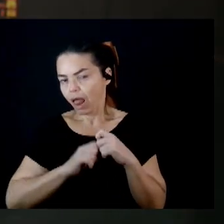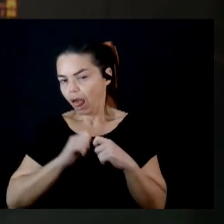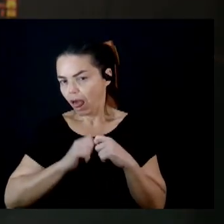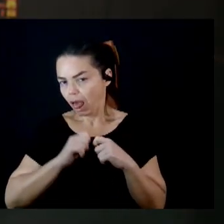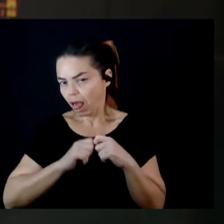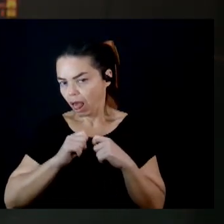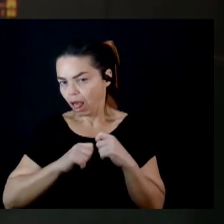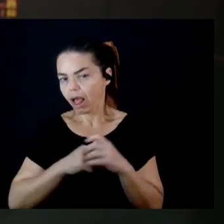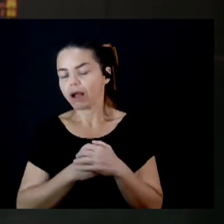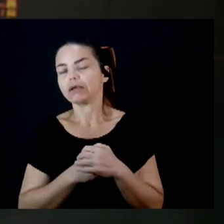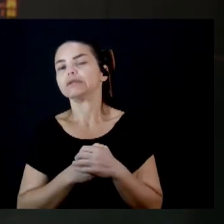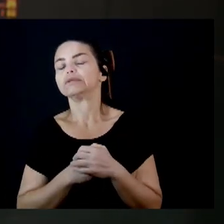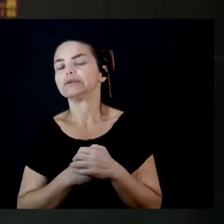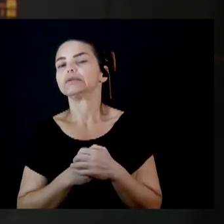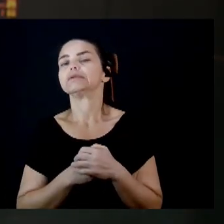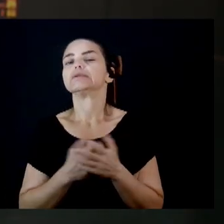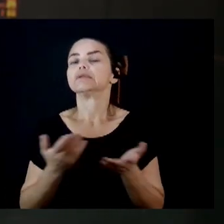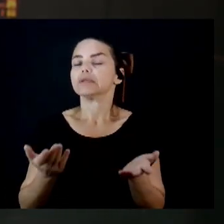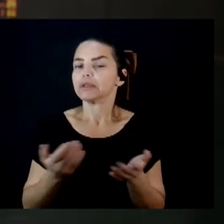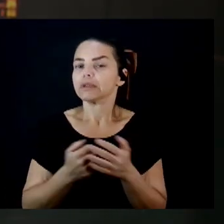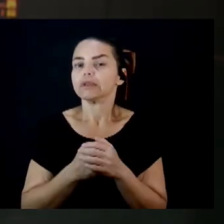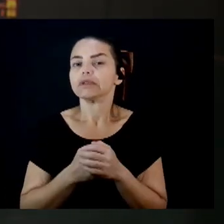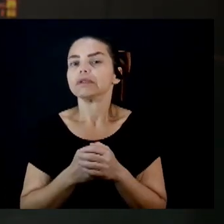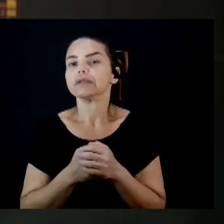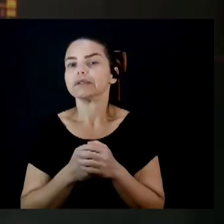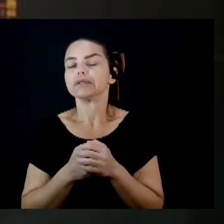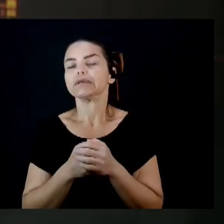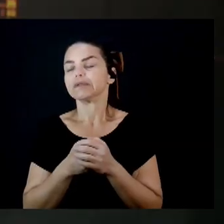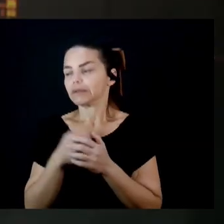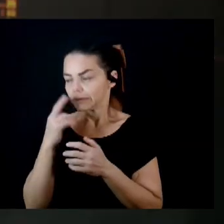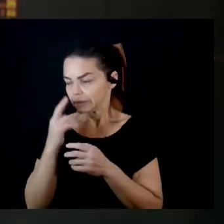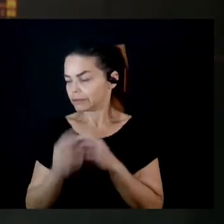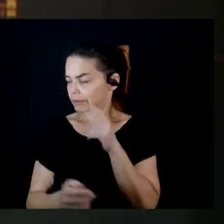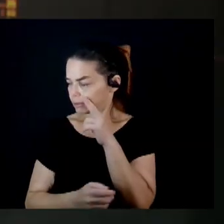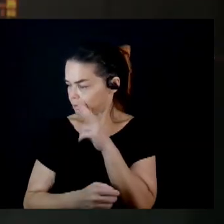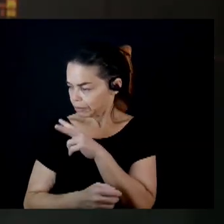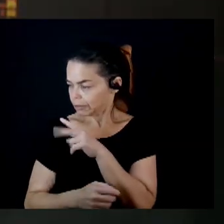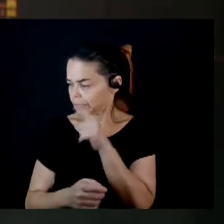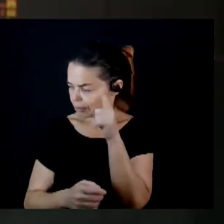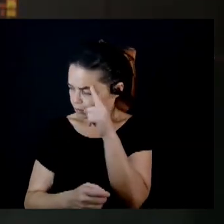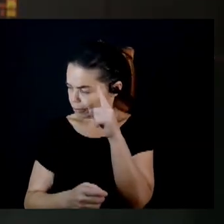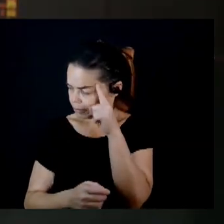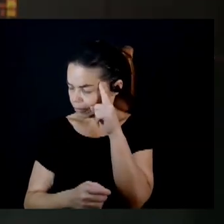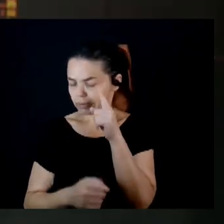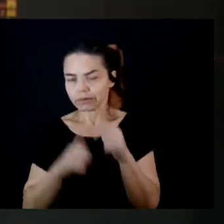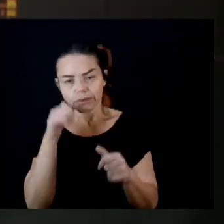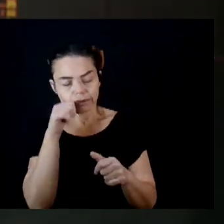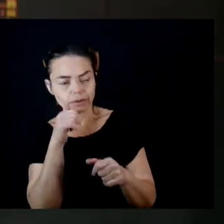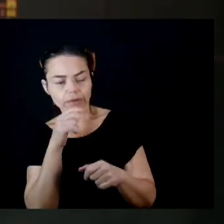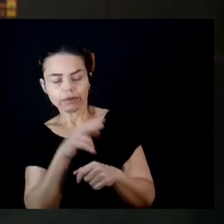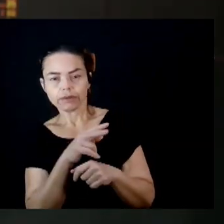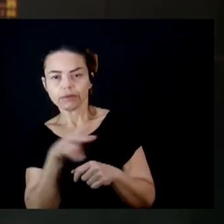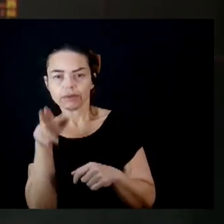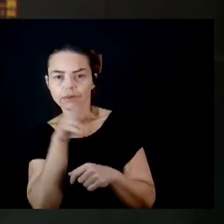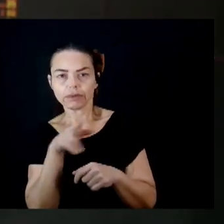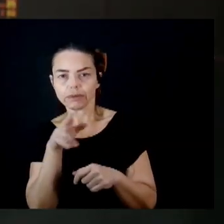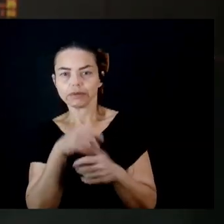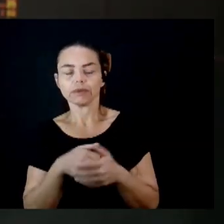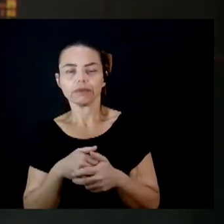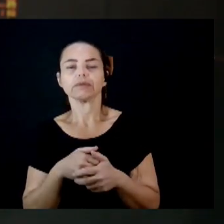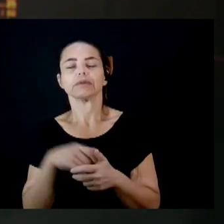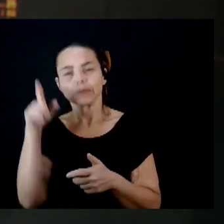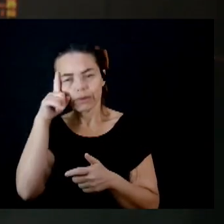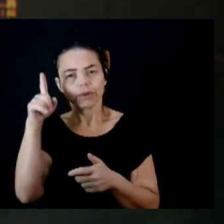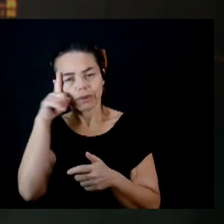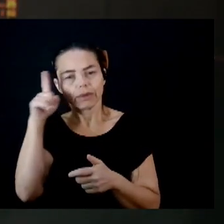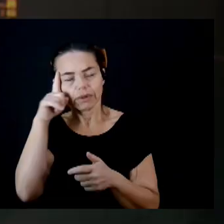necessariamente, né, uma relação sexual, mas ele olhar todo dia, ou ela olhar ele também usando algumas coisas assim todo dia